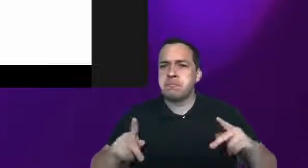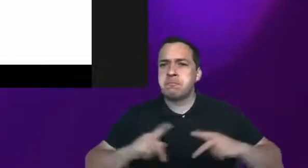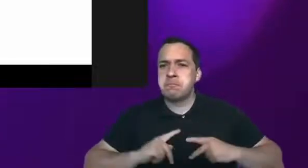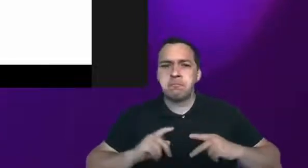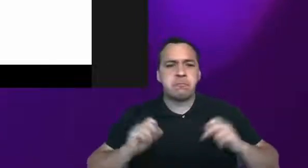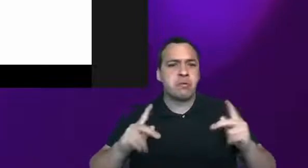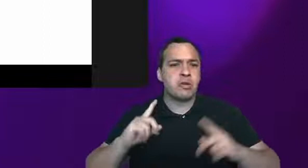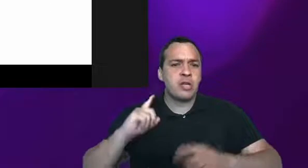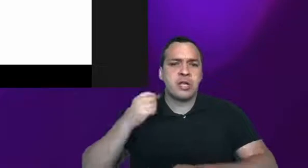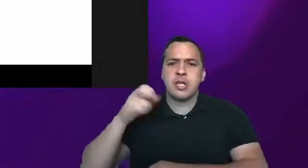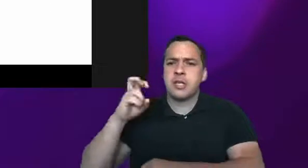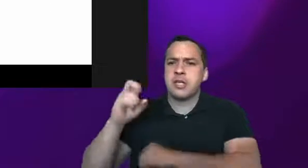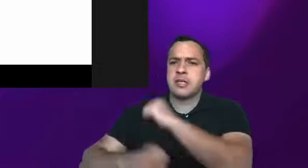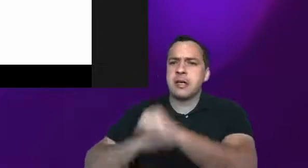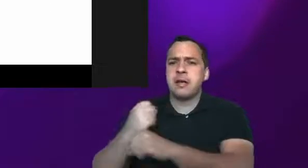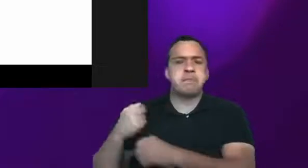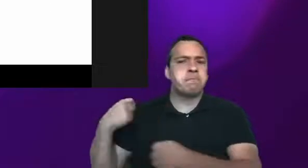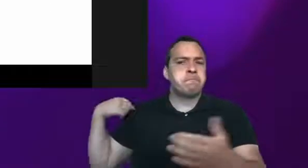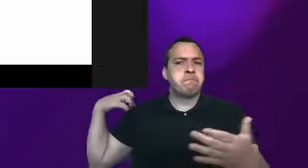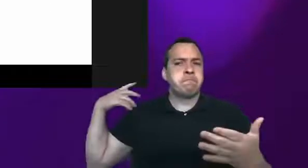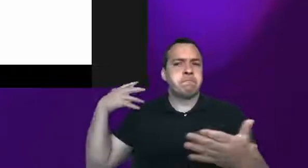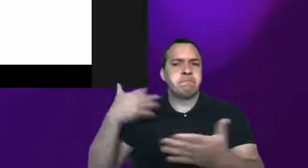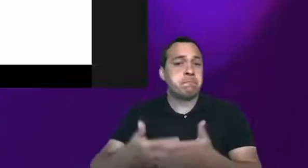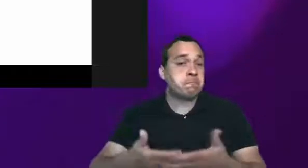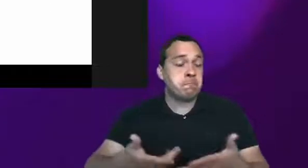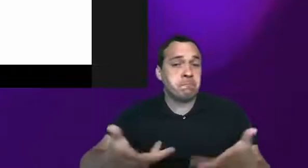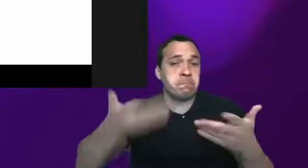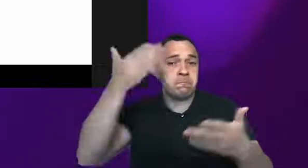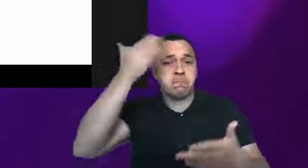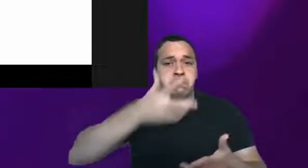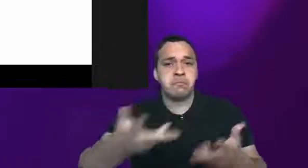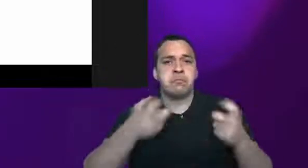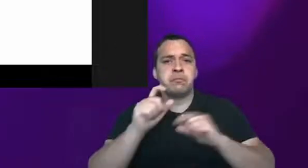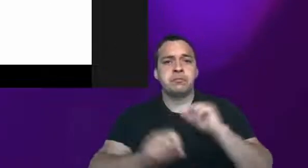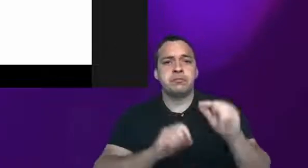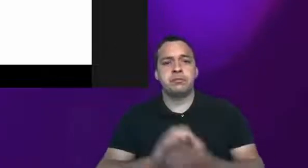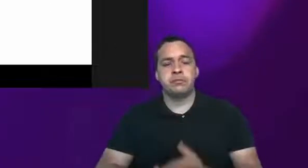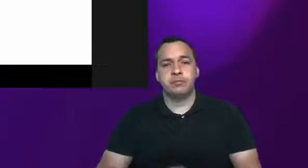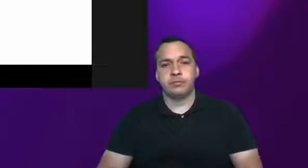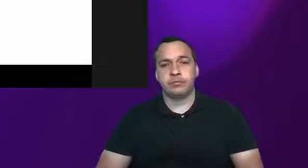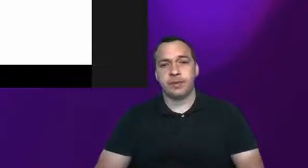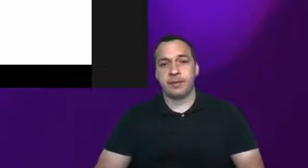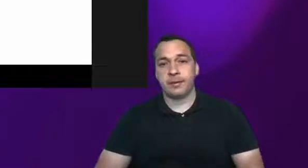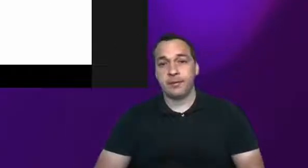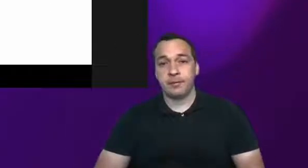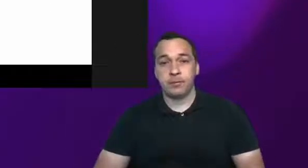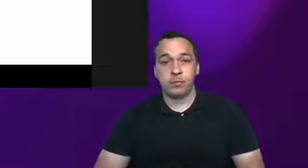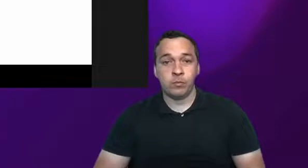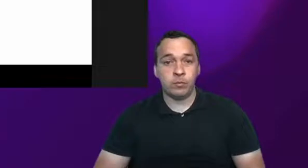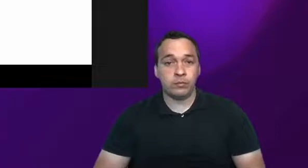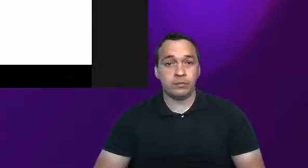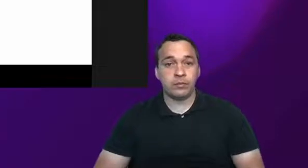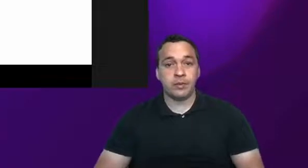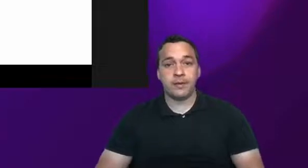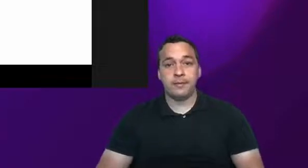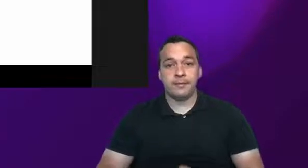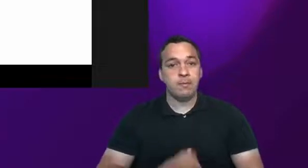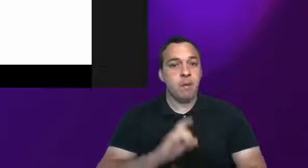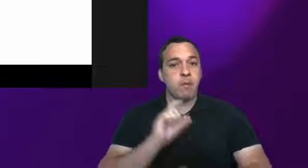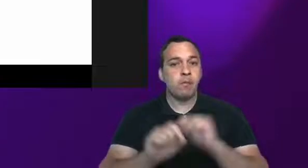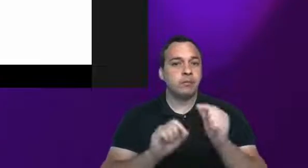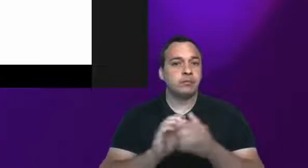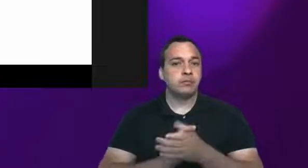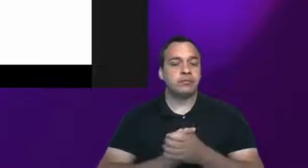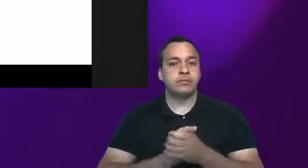depois de ser transplantada. E se nós vemos, nesta série que nós publicamos no livro Transplantation, esta doente é a paciente número